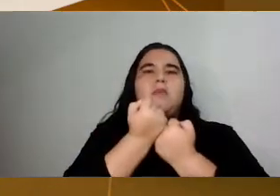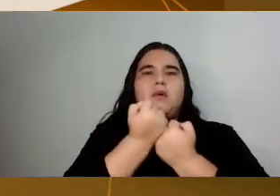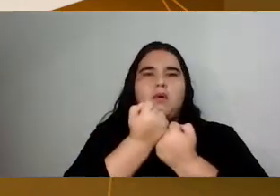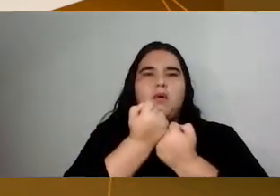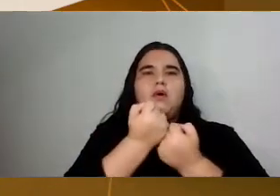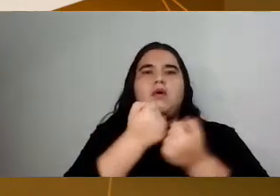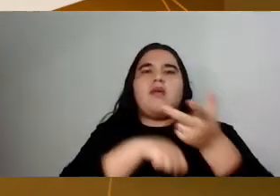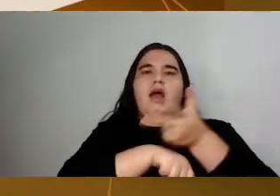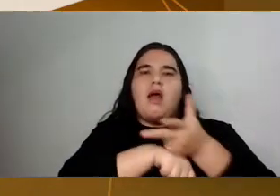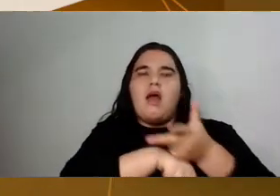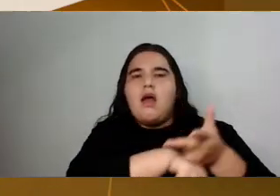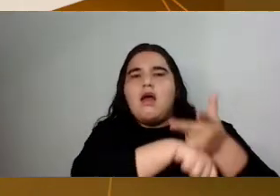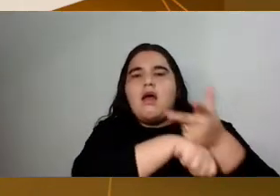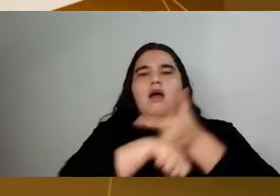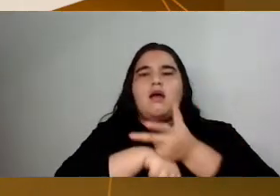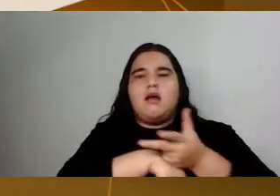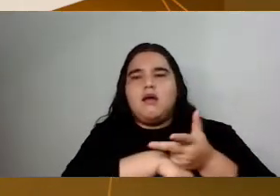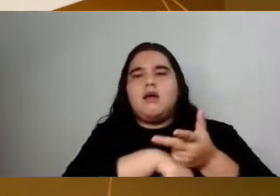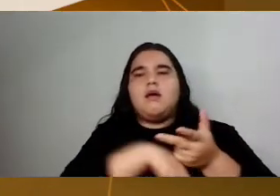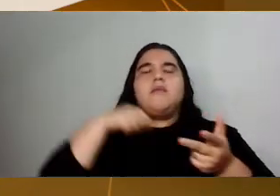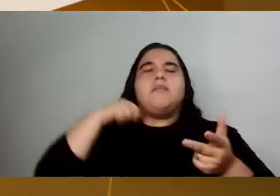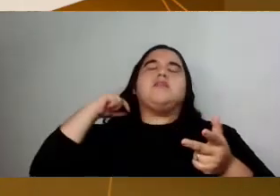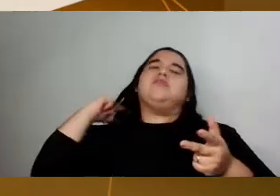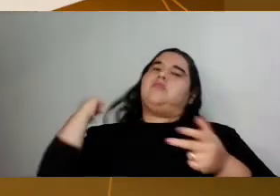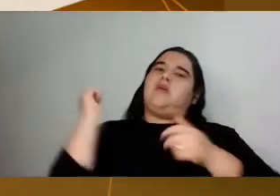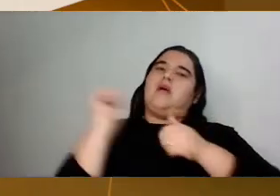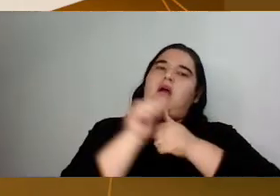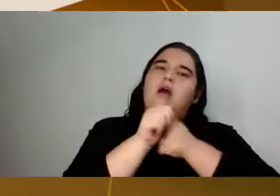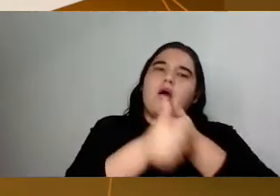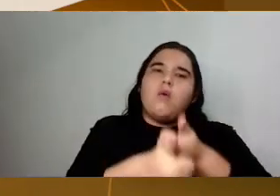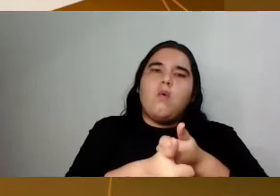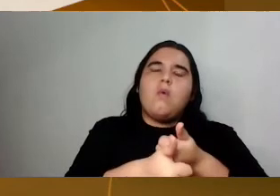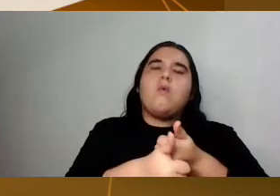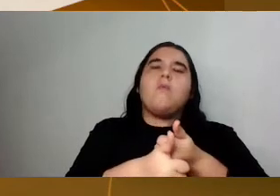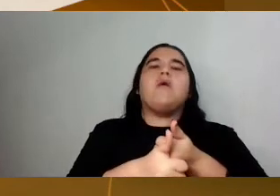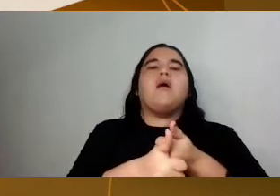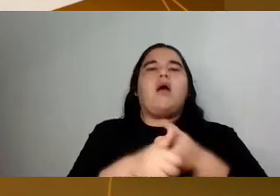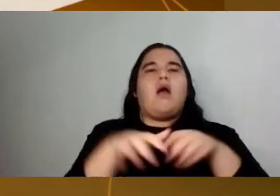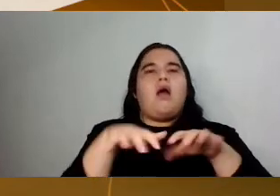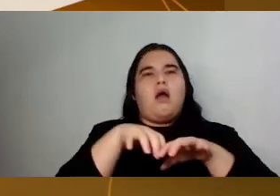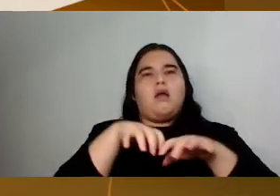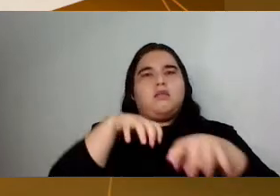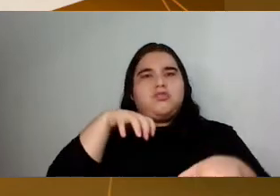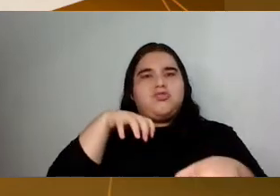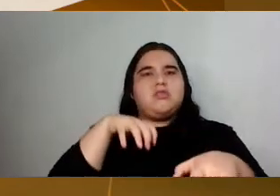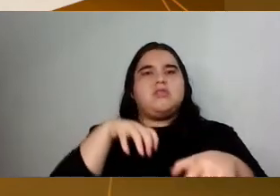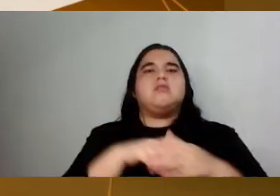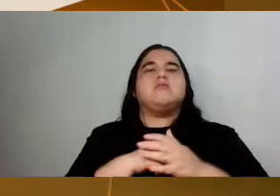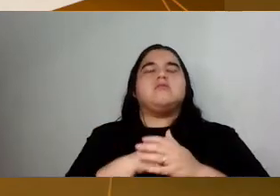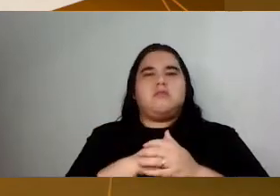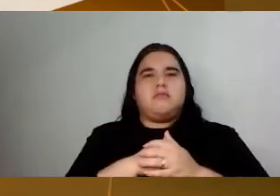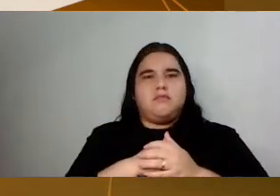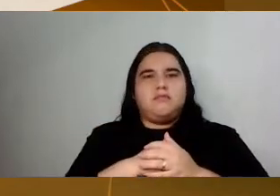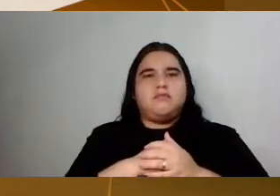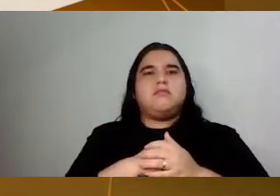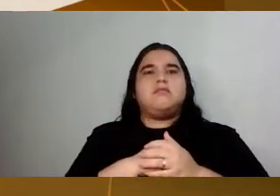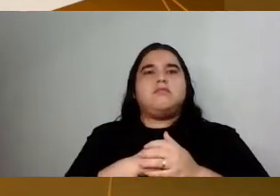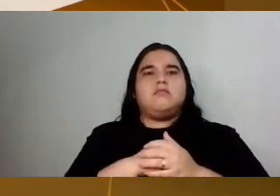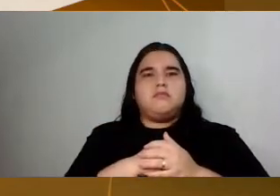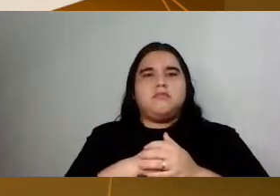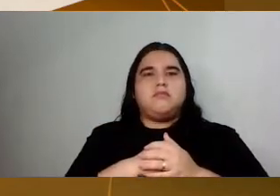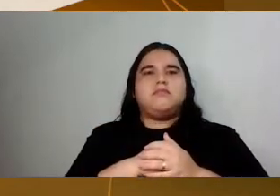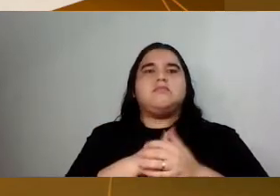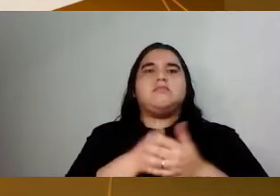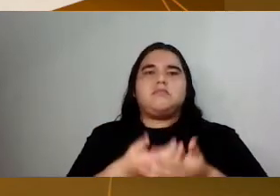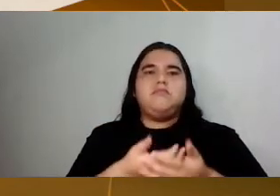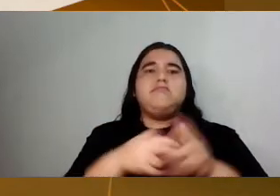vídeo, né, para poder também acompanhar qualquer incidente na máquina à distância. E assim a gente vê que teve que ter realmente